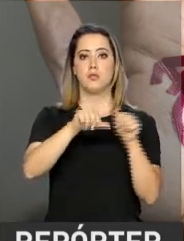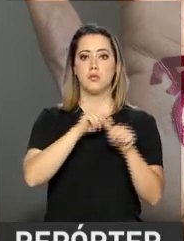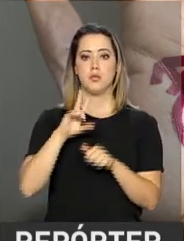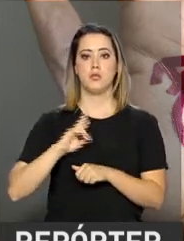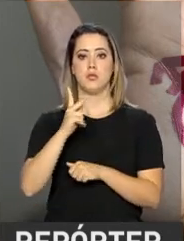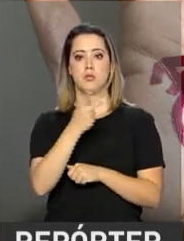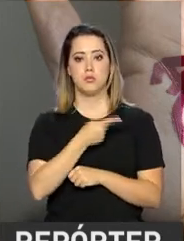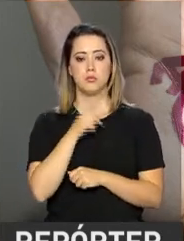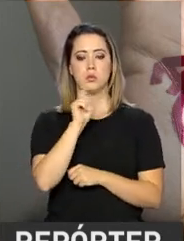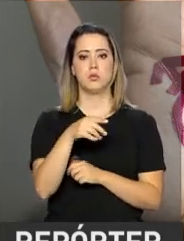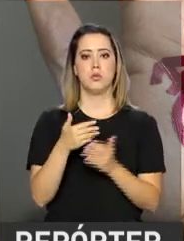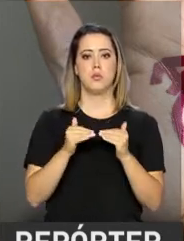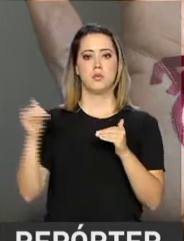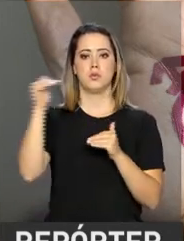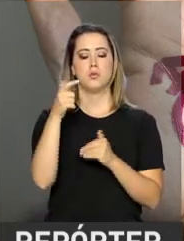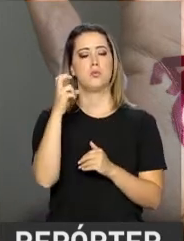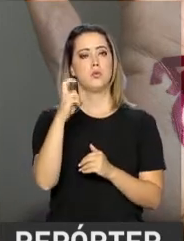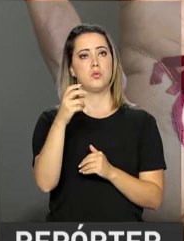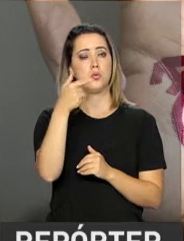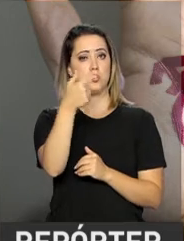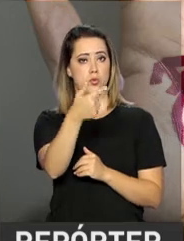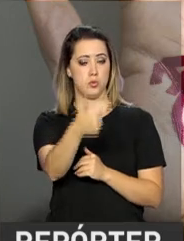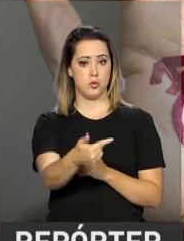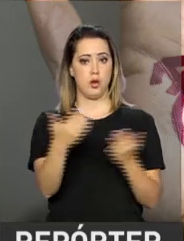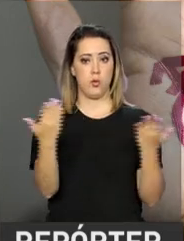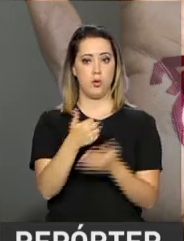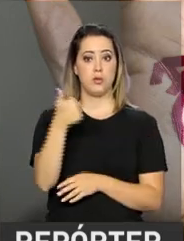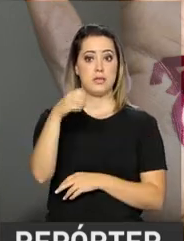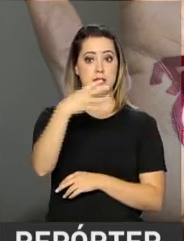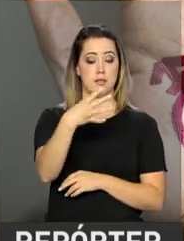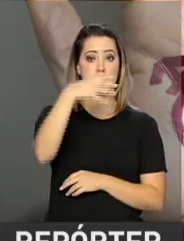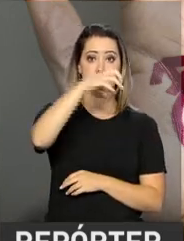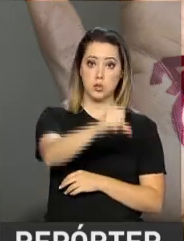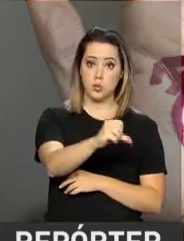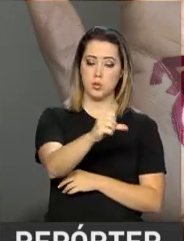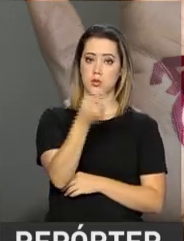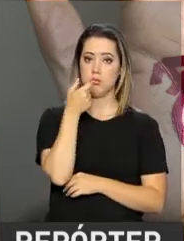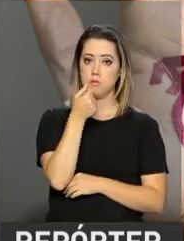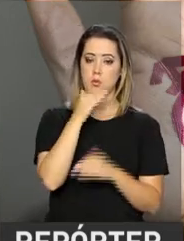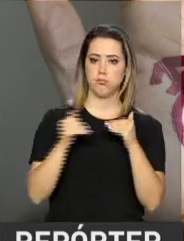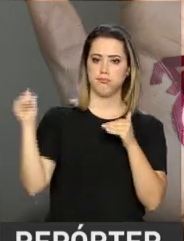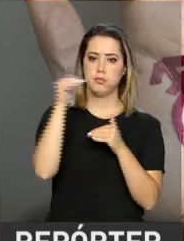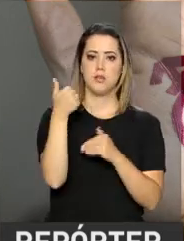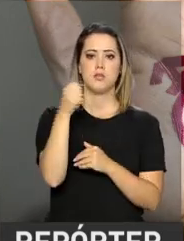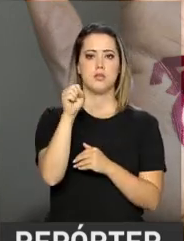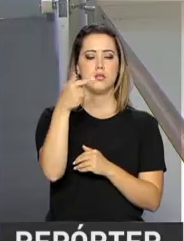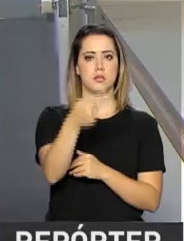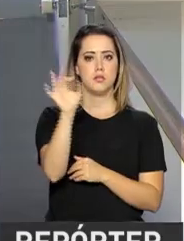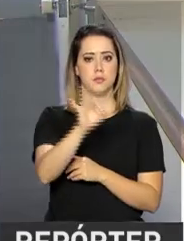também subiu de 52 para 149 procedimentos um aumento de 137%